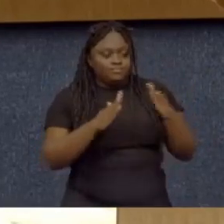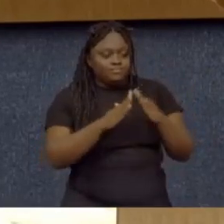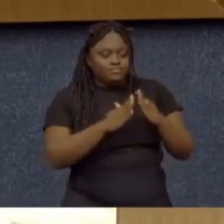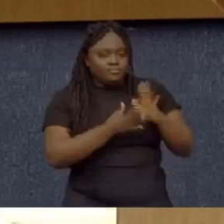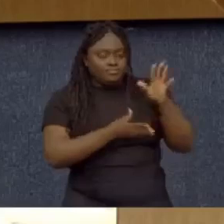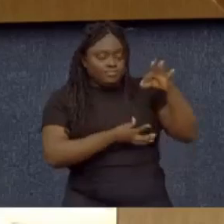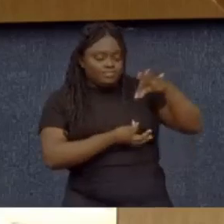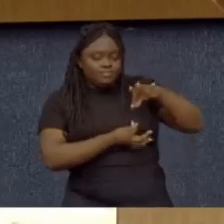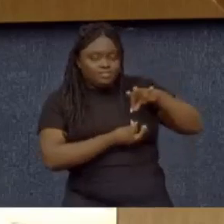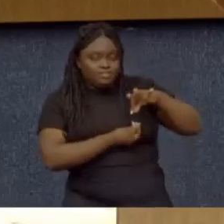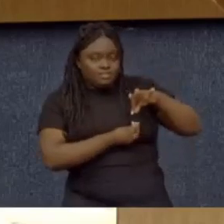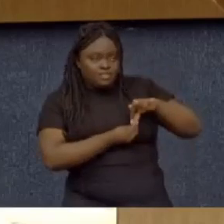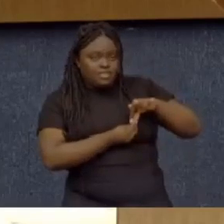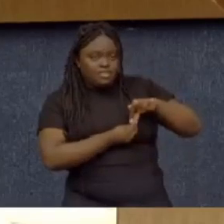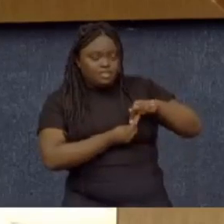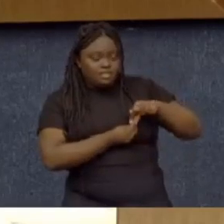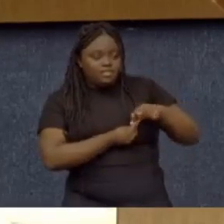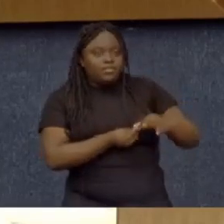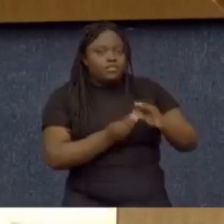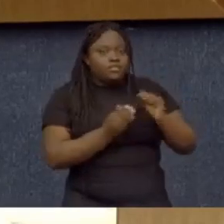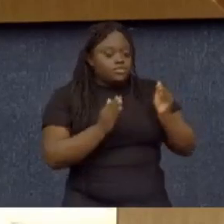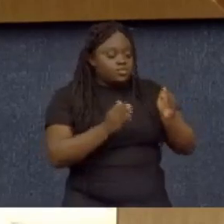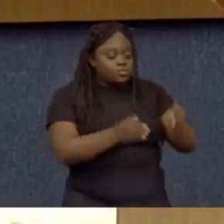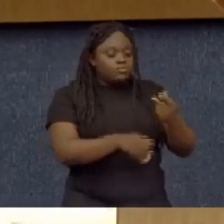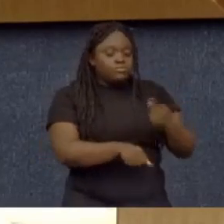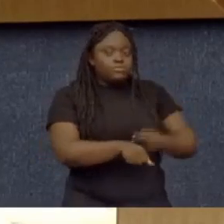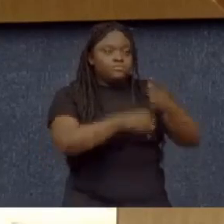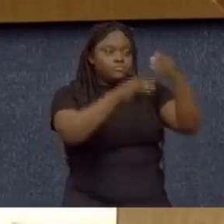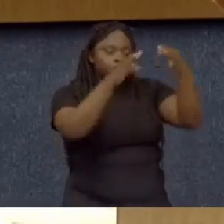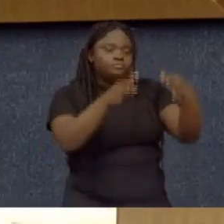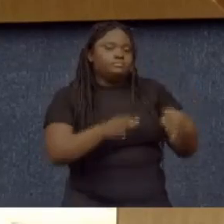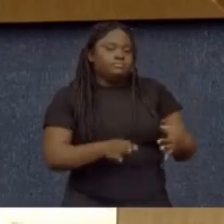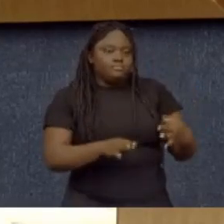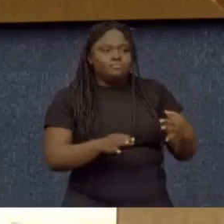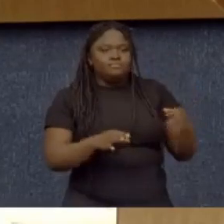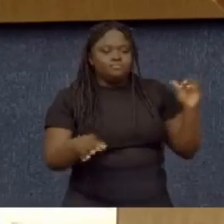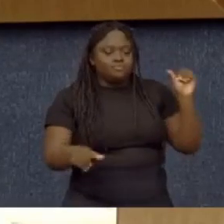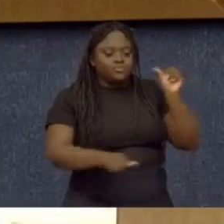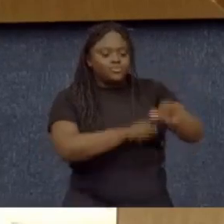Santo Agostinho, ela apareceu no momento exato que fez toda a diferença.